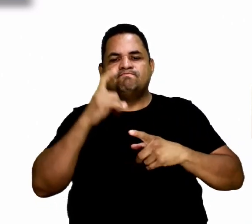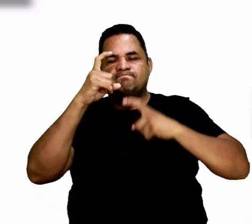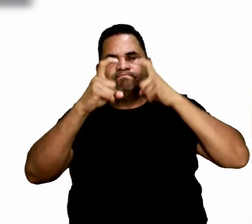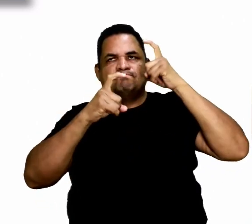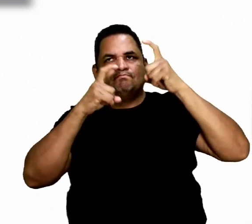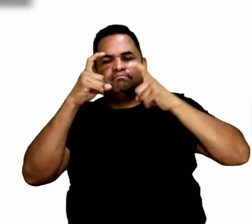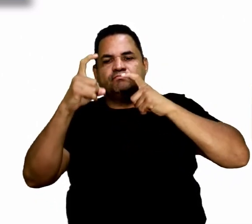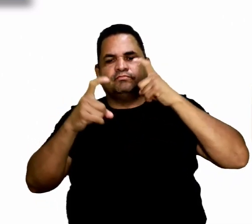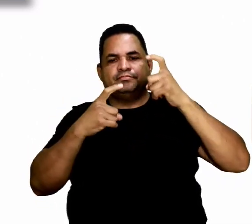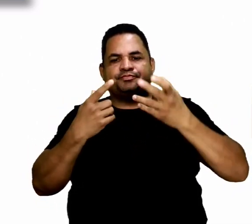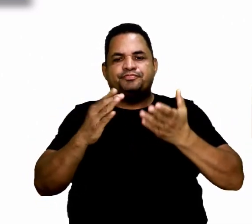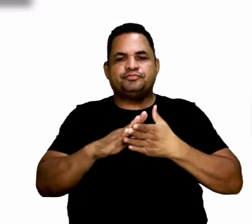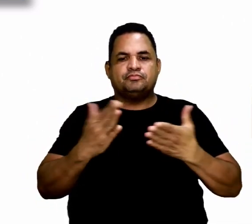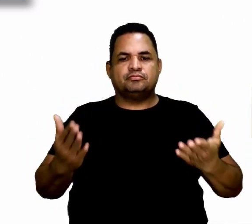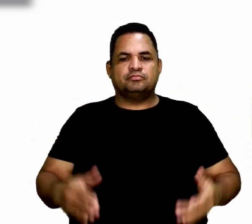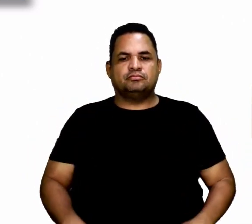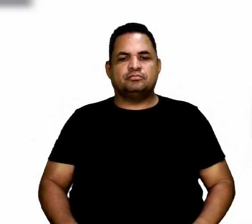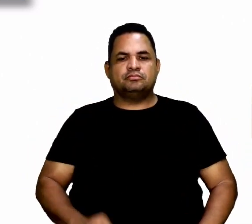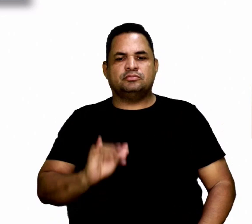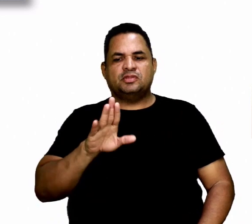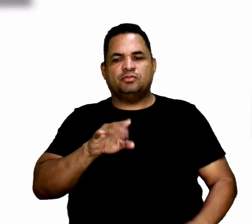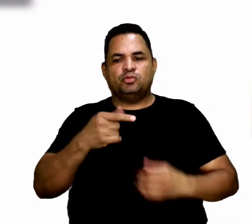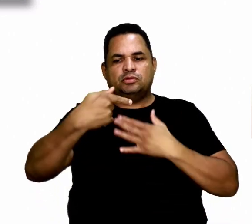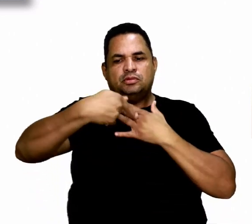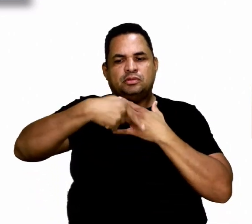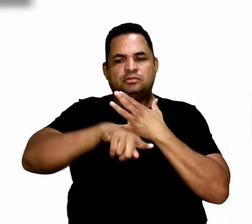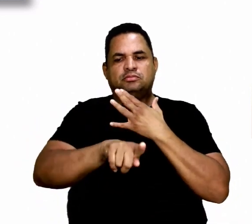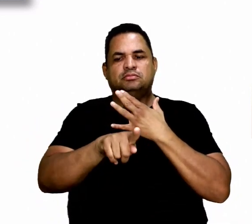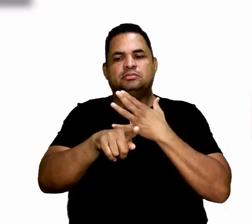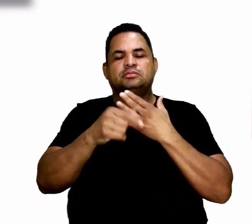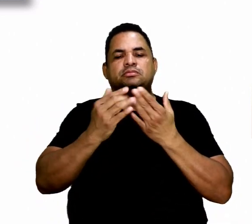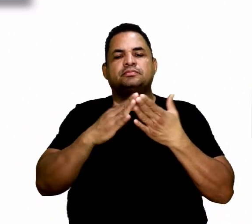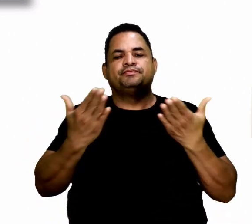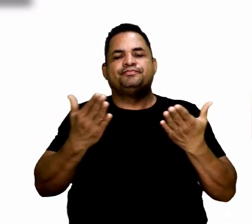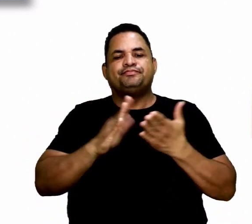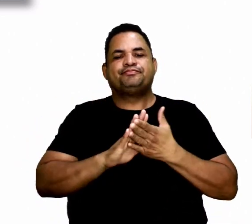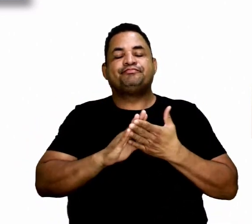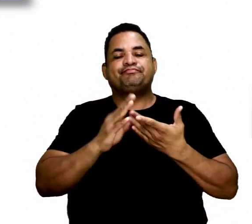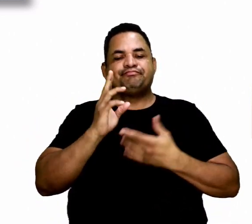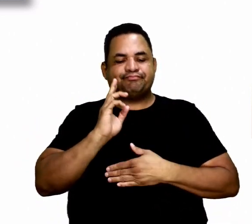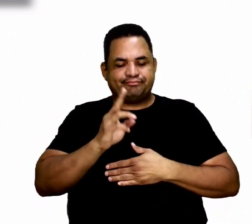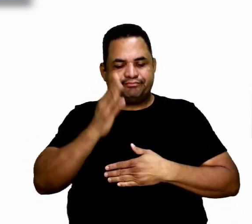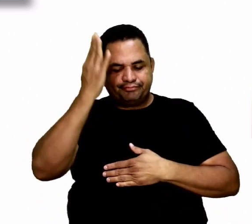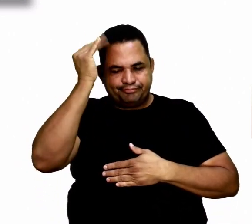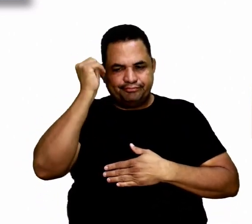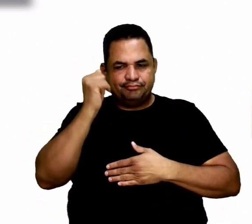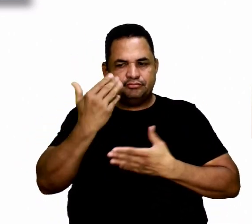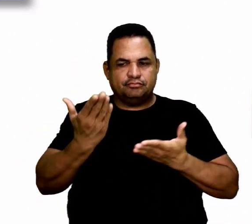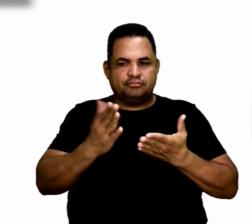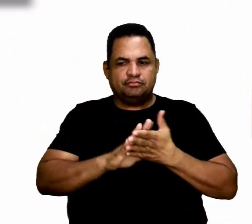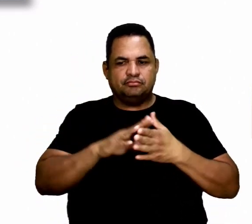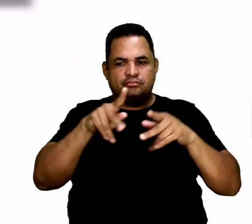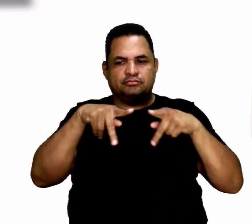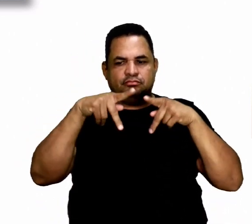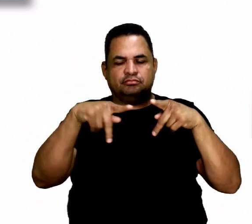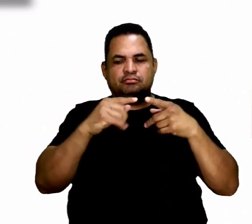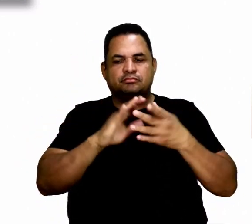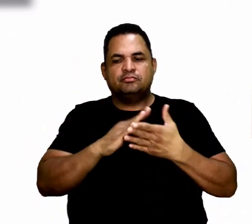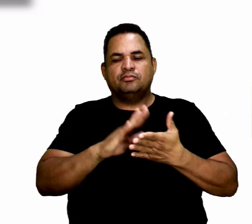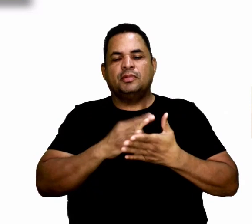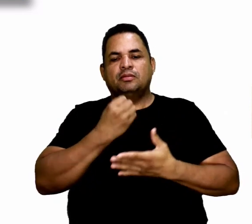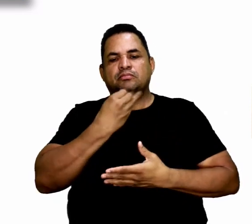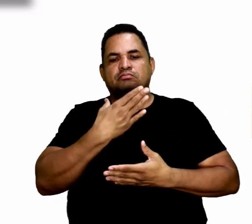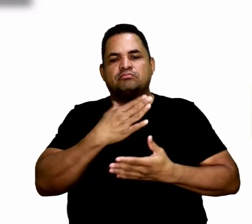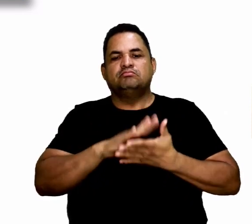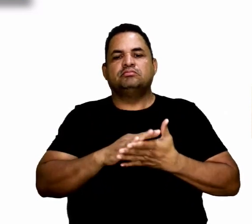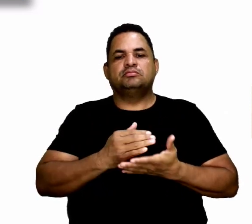situação aqui da imunidade, né? Muitas pessoas, claro, a gente sempre soube, até de maneira mais popular, que é muito bom a gente